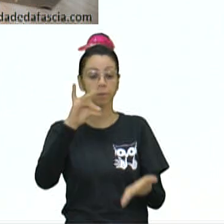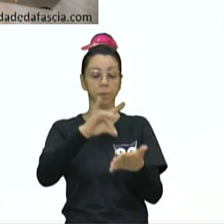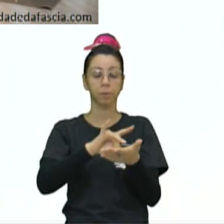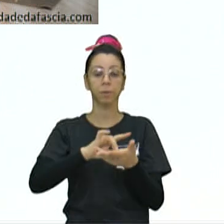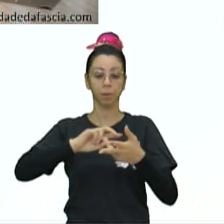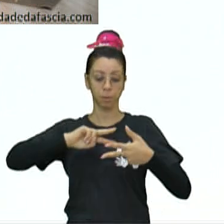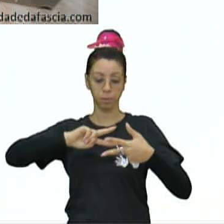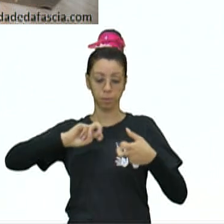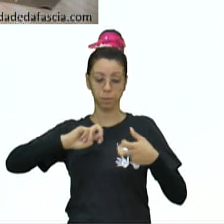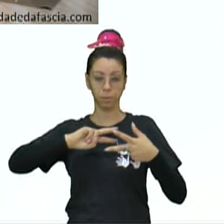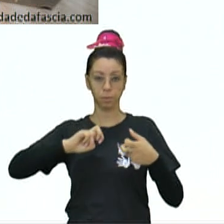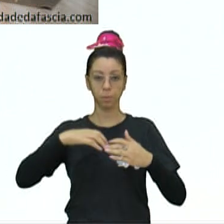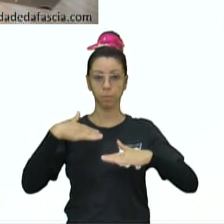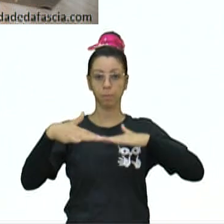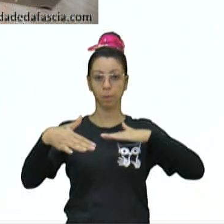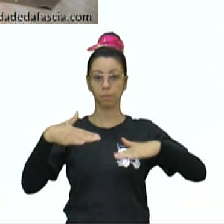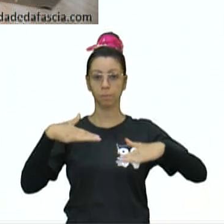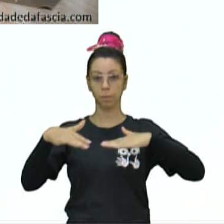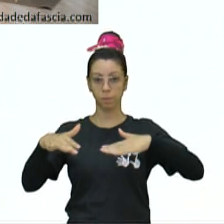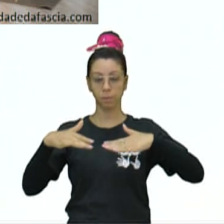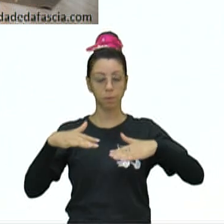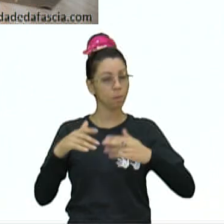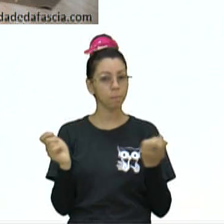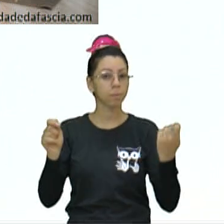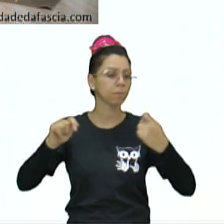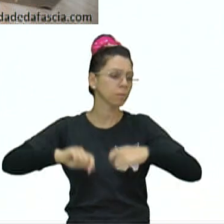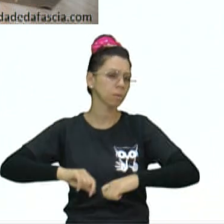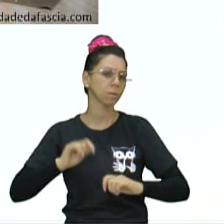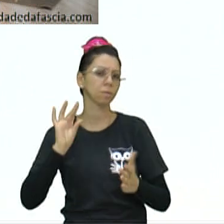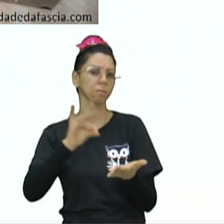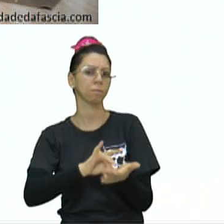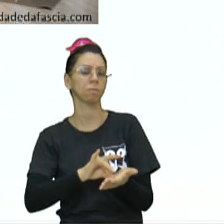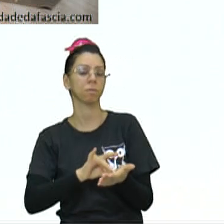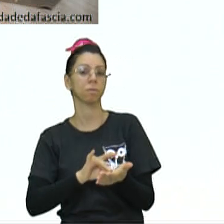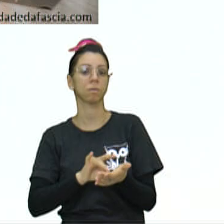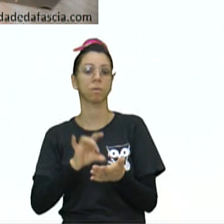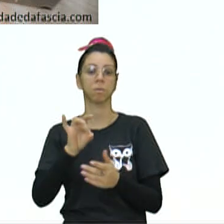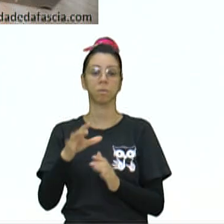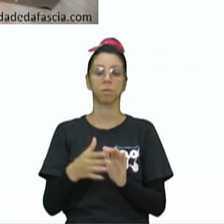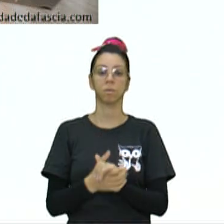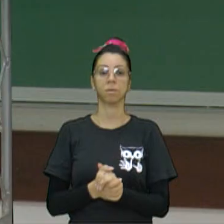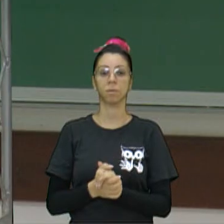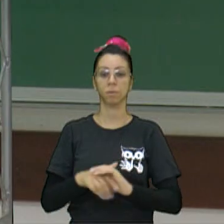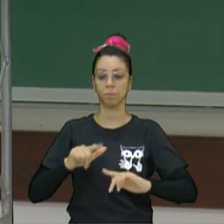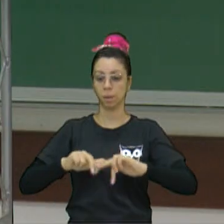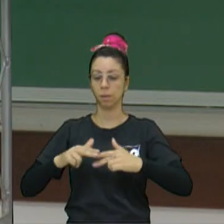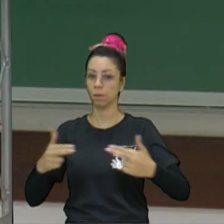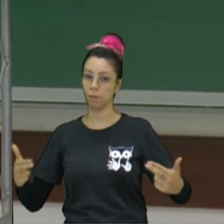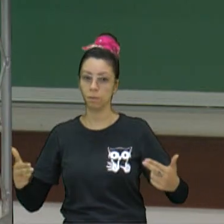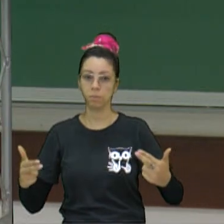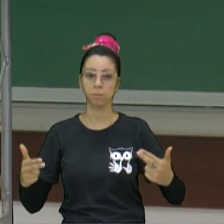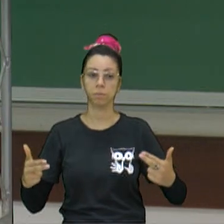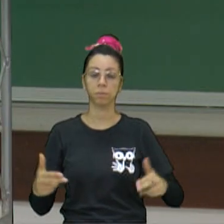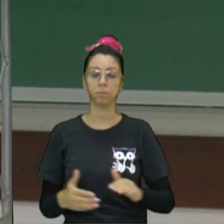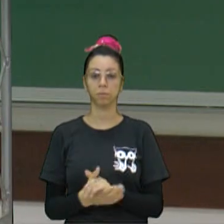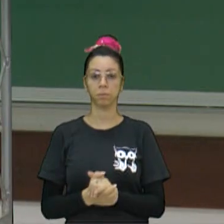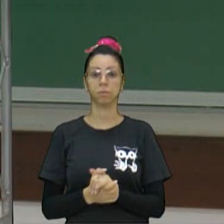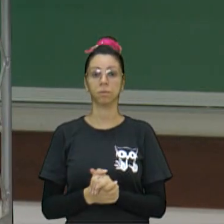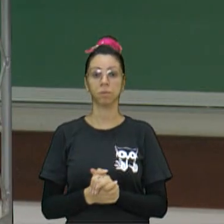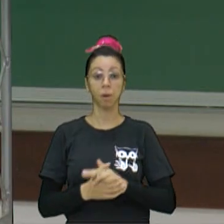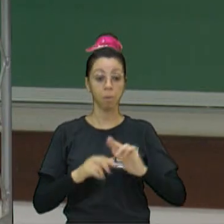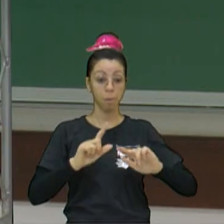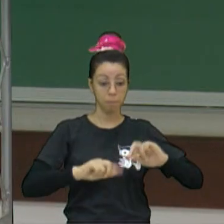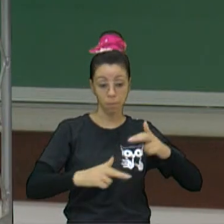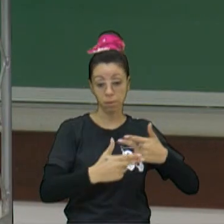músculos durante seus movimentos e não precisa necessariamente de equipamentos. Então, o equipamento é algo a mais, algo